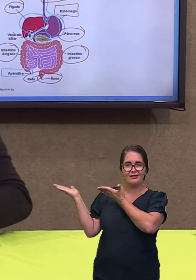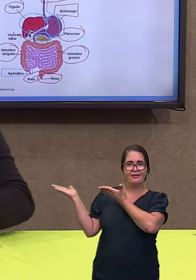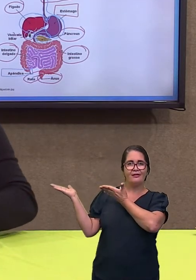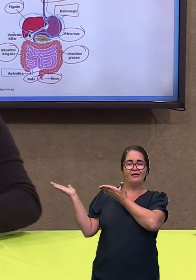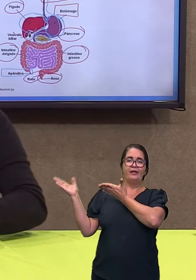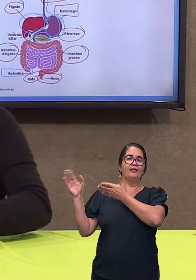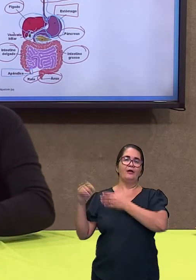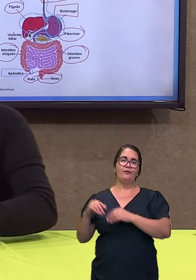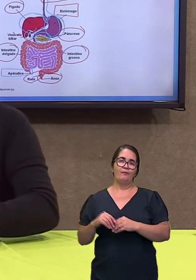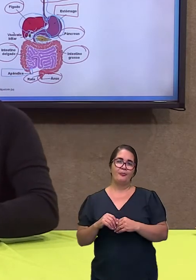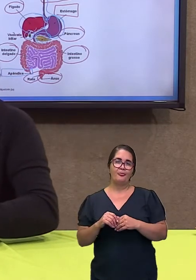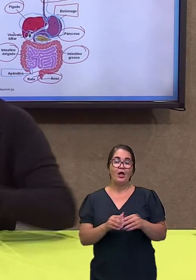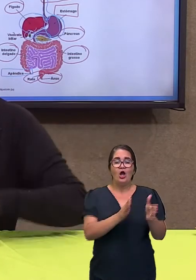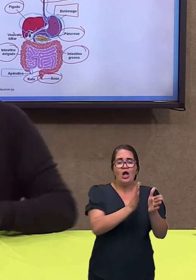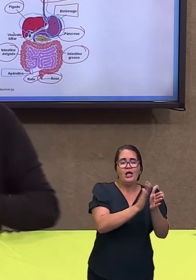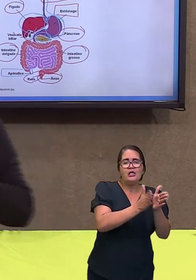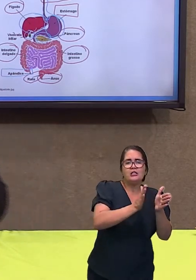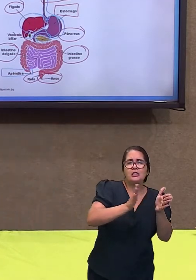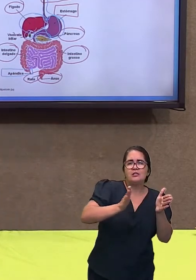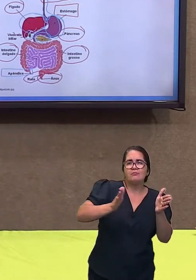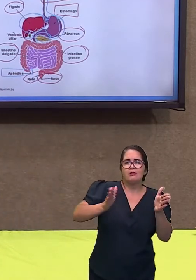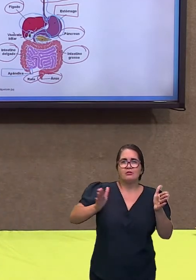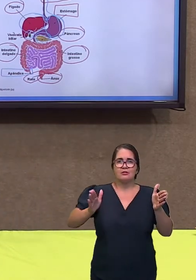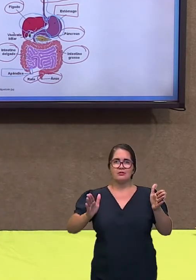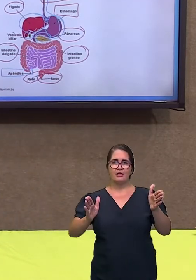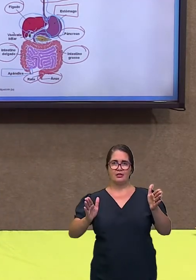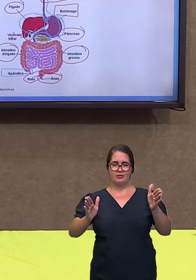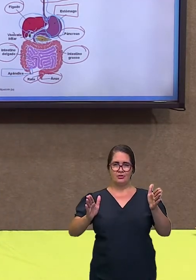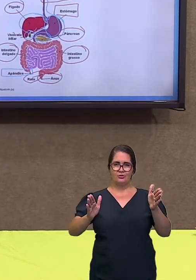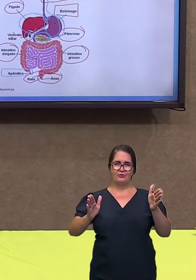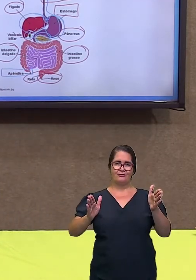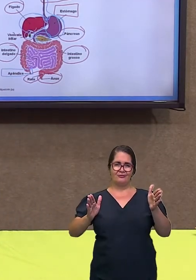todo esse processo aqui. Bom,